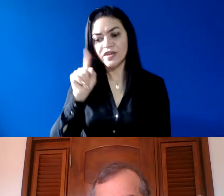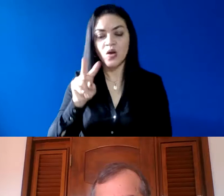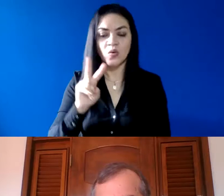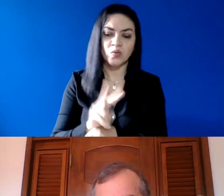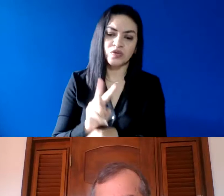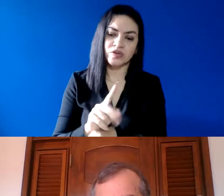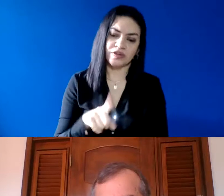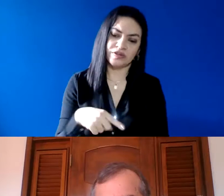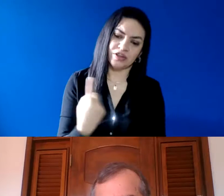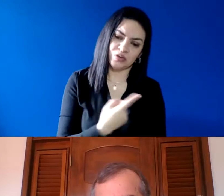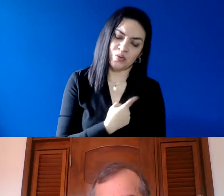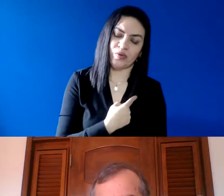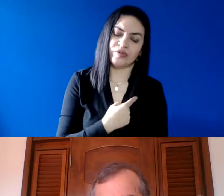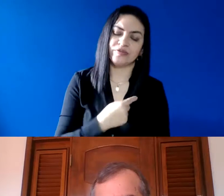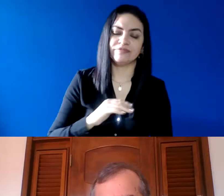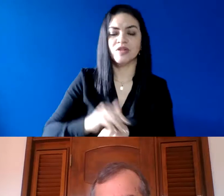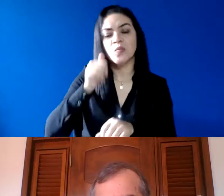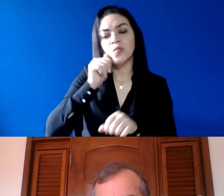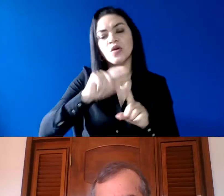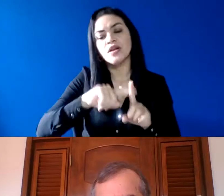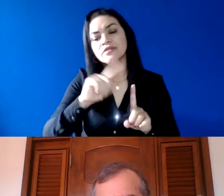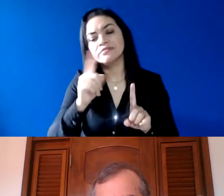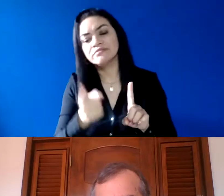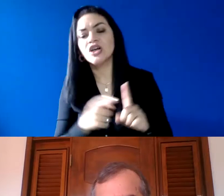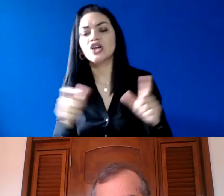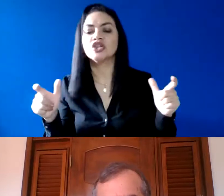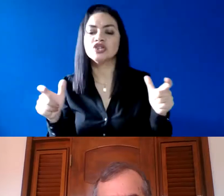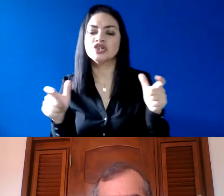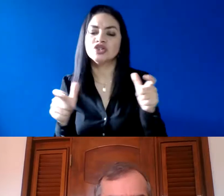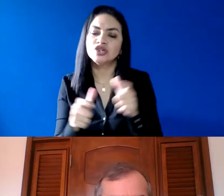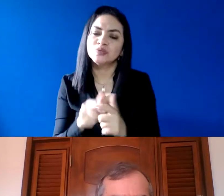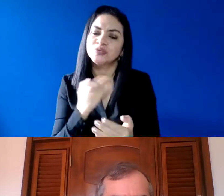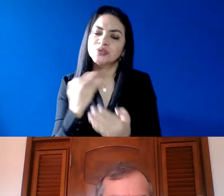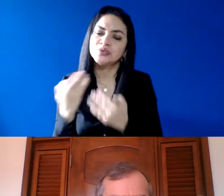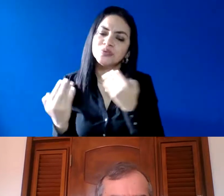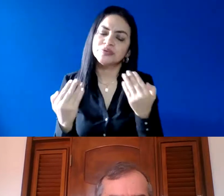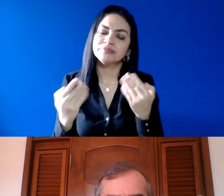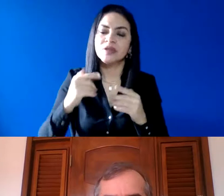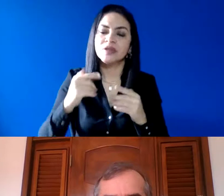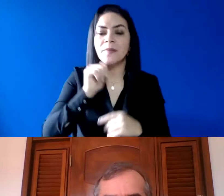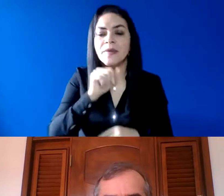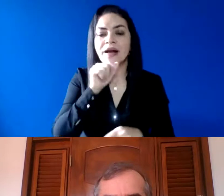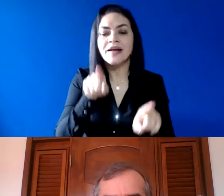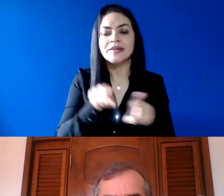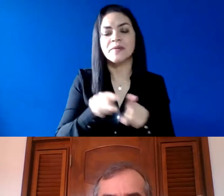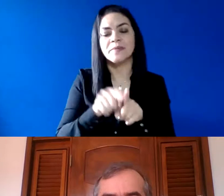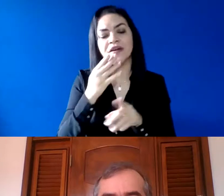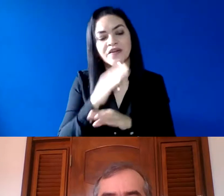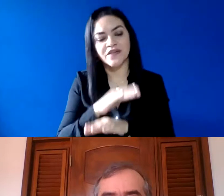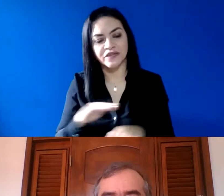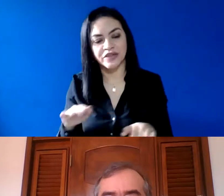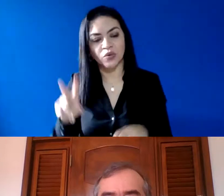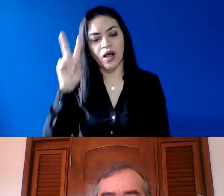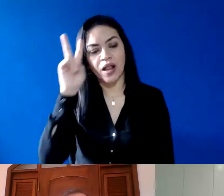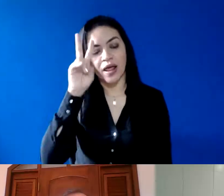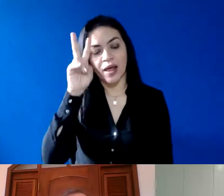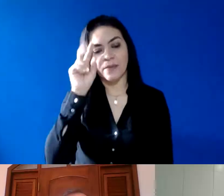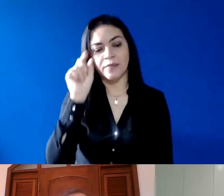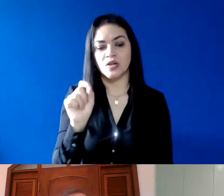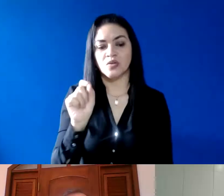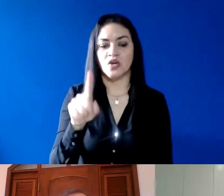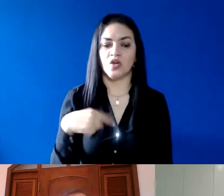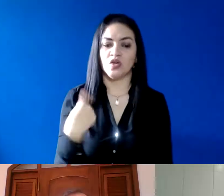fato, diminuir aí os números de mortalidade materna e infantil. Lembrando que o nosso estado hoje,